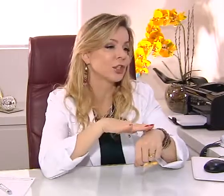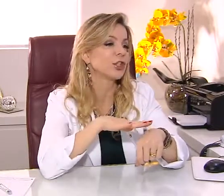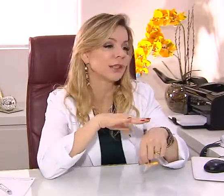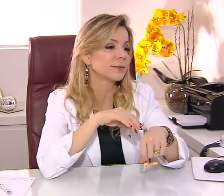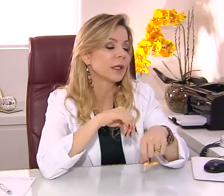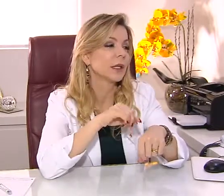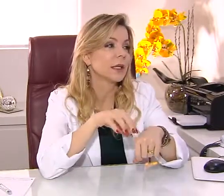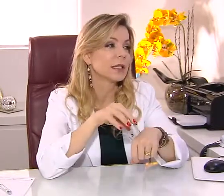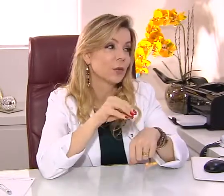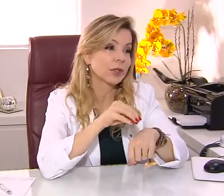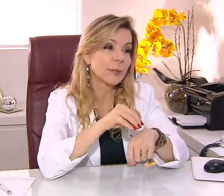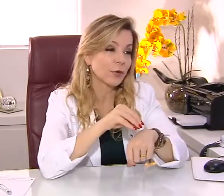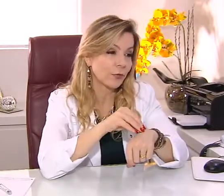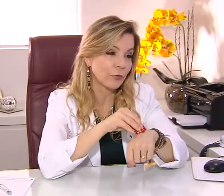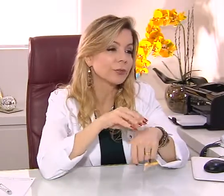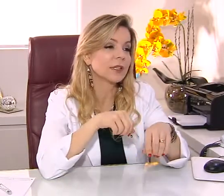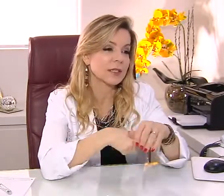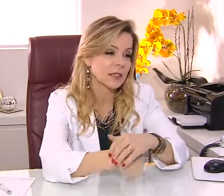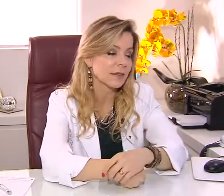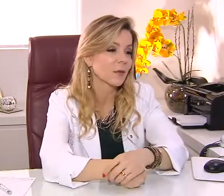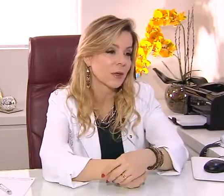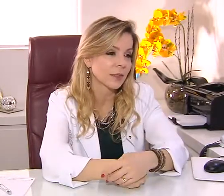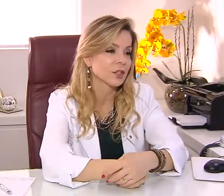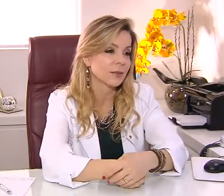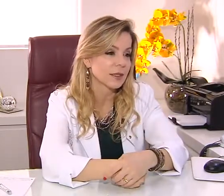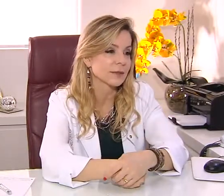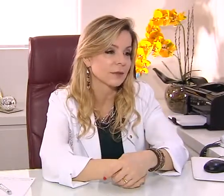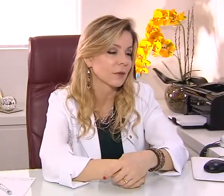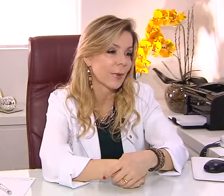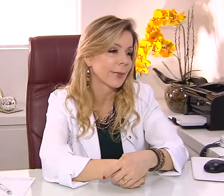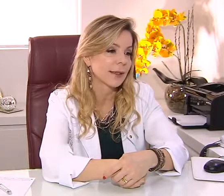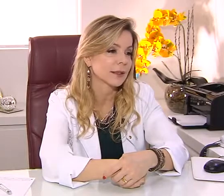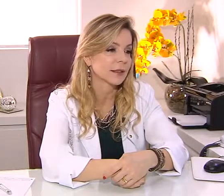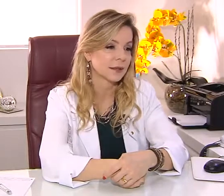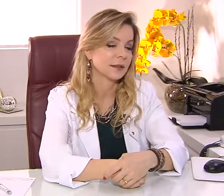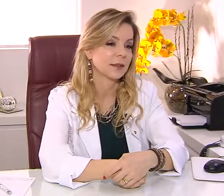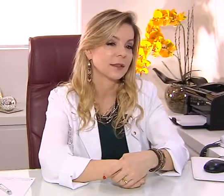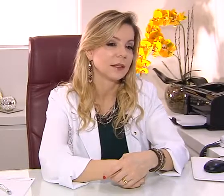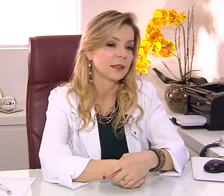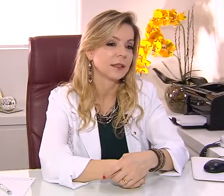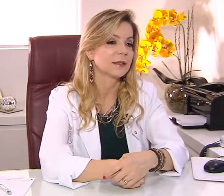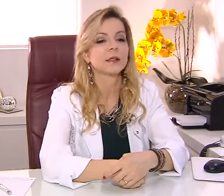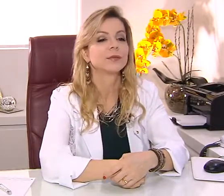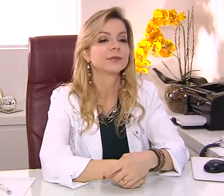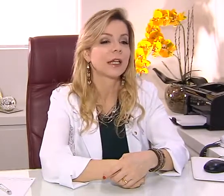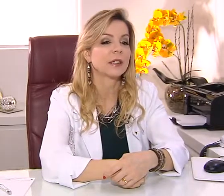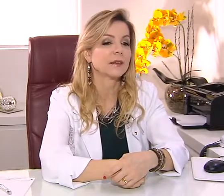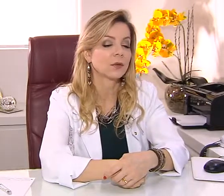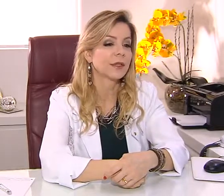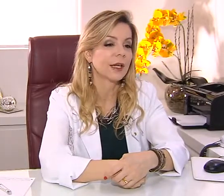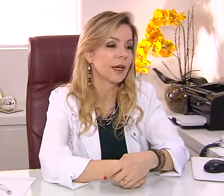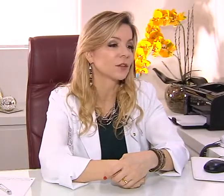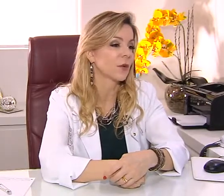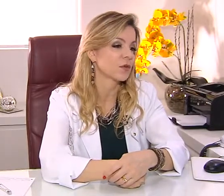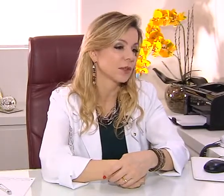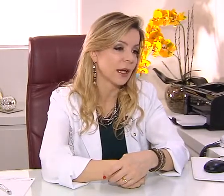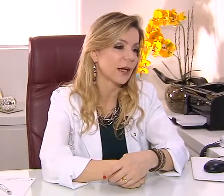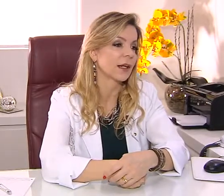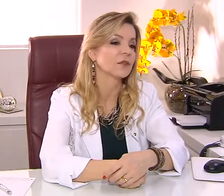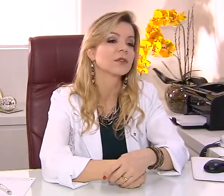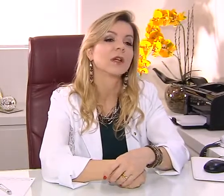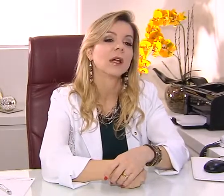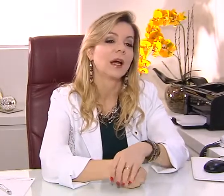com uma manchinha. Quando é profunda, às vezes fica com uma mancha mesmo, fica com uma marca, né? Então tem que se cuidar, tomar